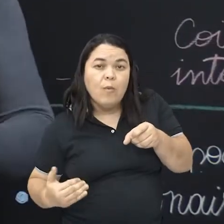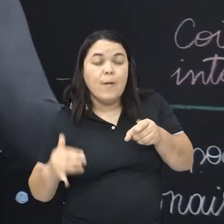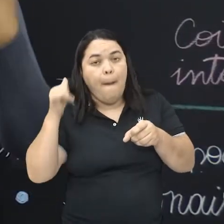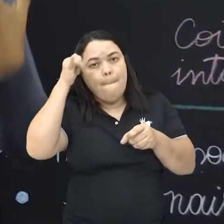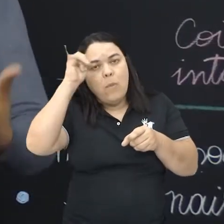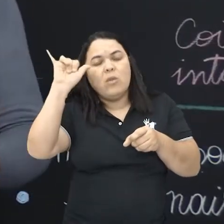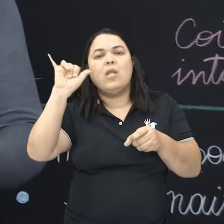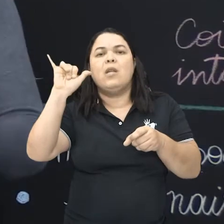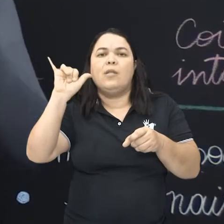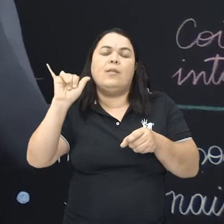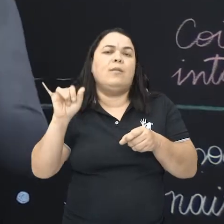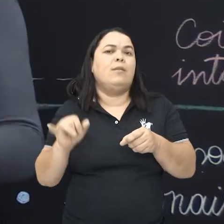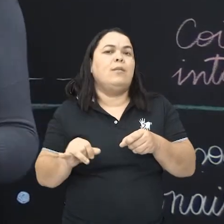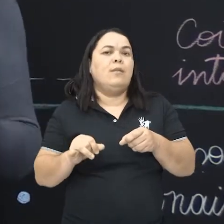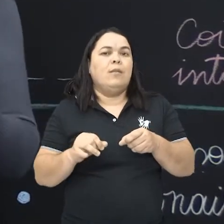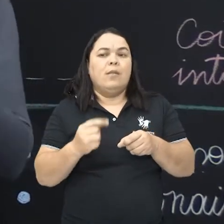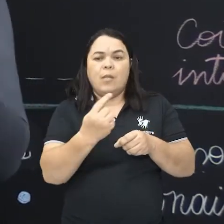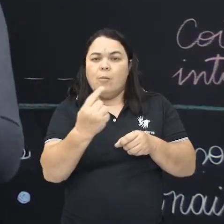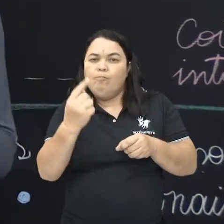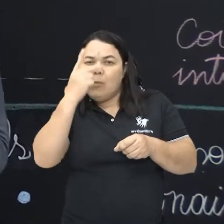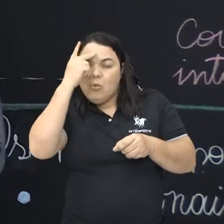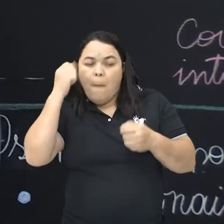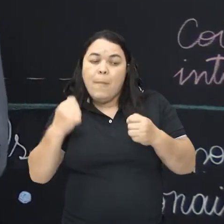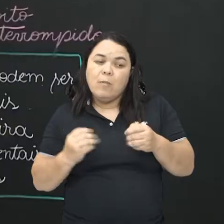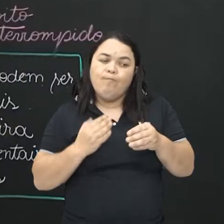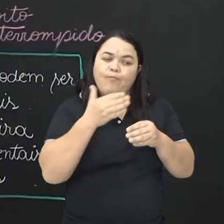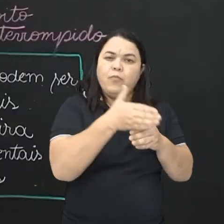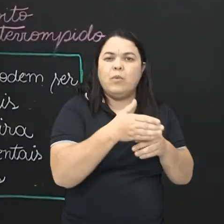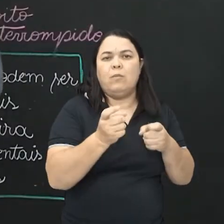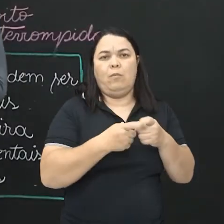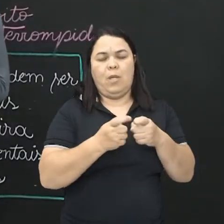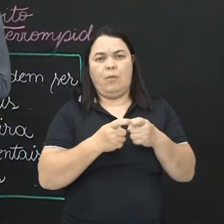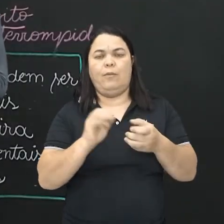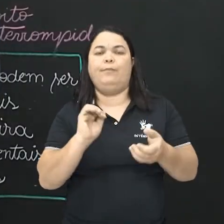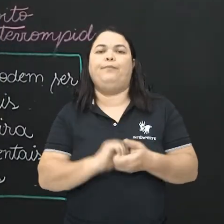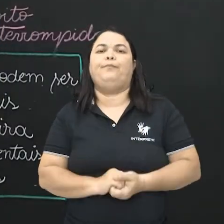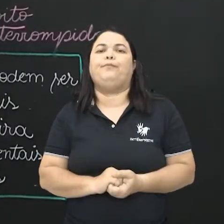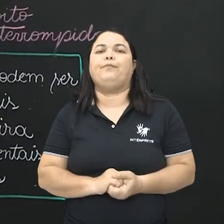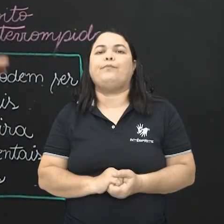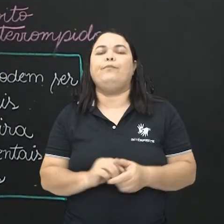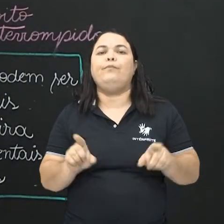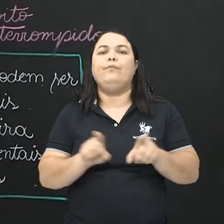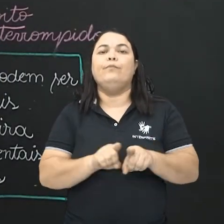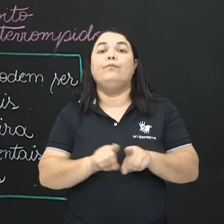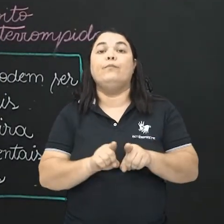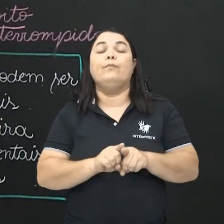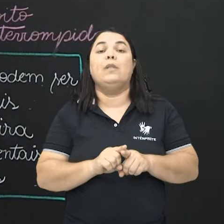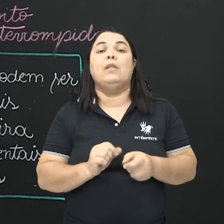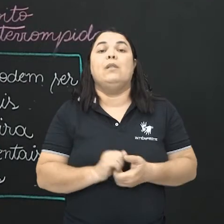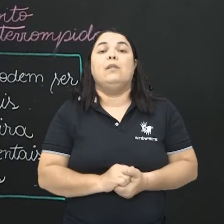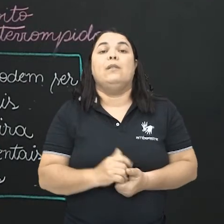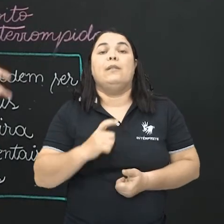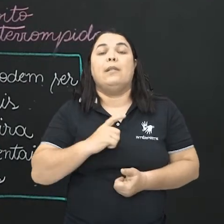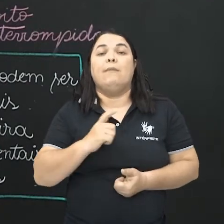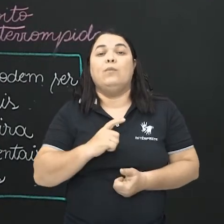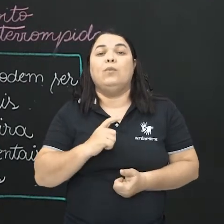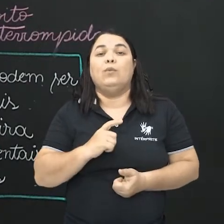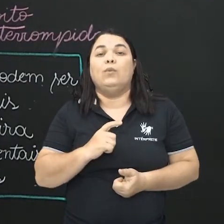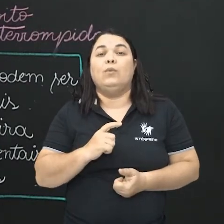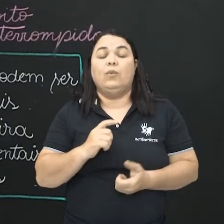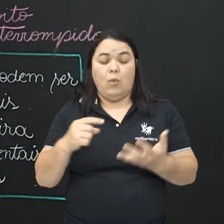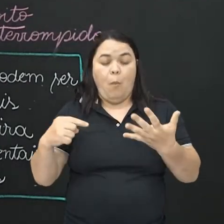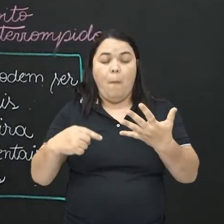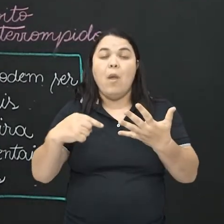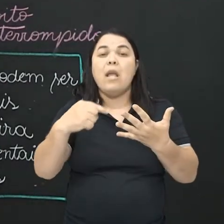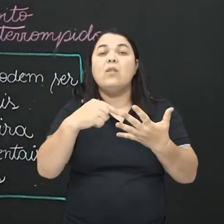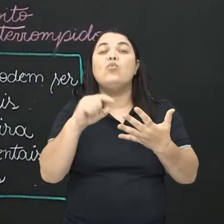sob medida, pessoal, com orientação médica. E aí a gente avança para um método mais definitivo, normalmente aí, o que